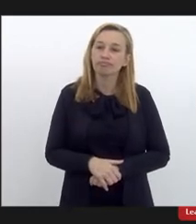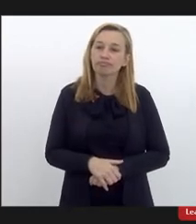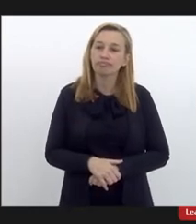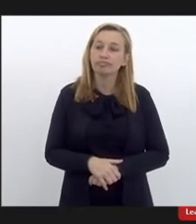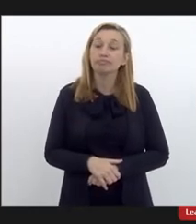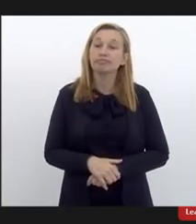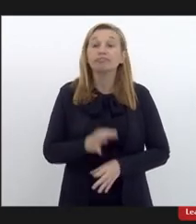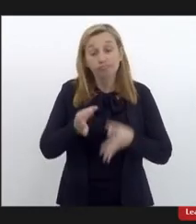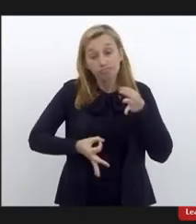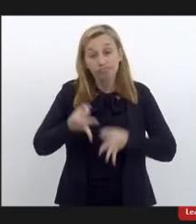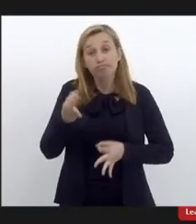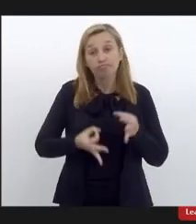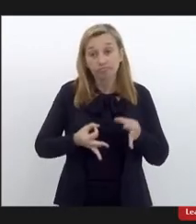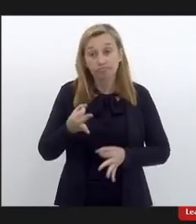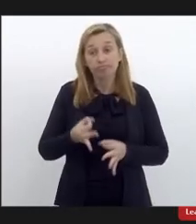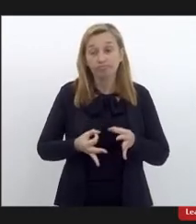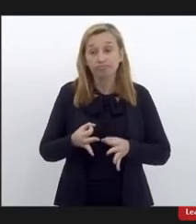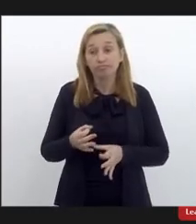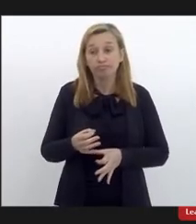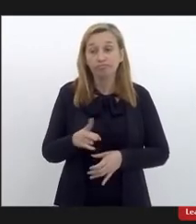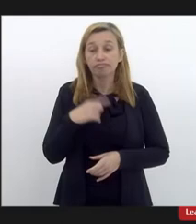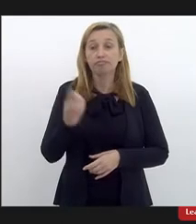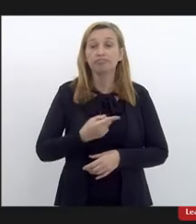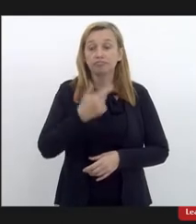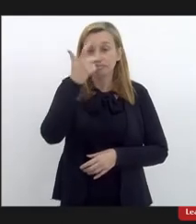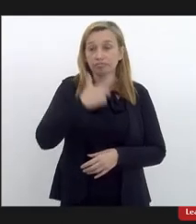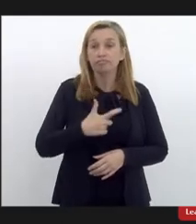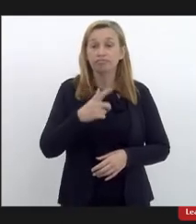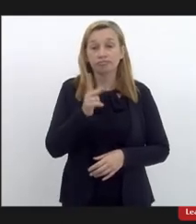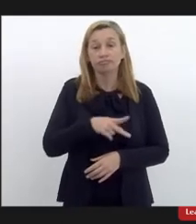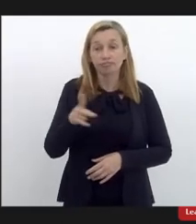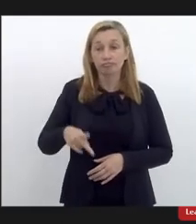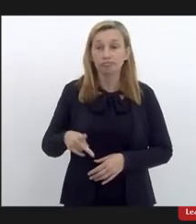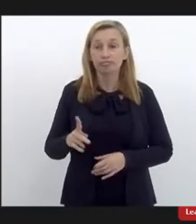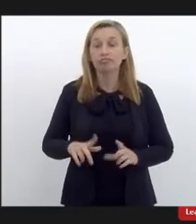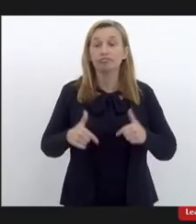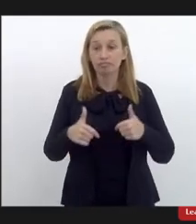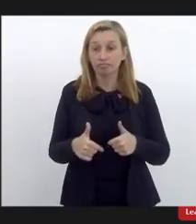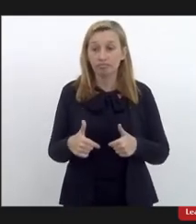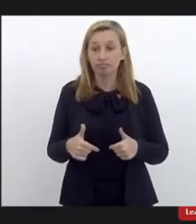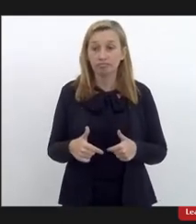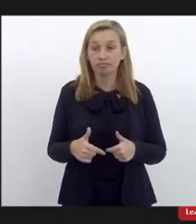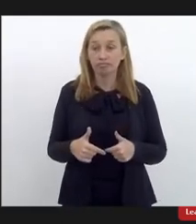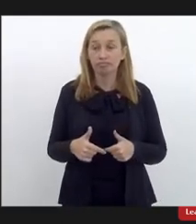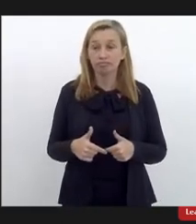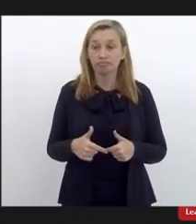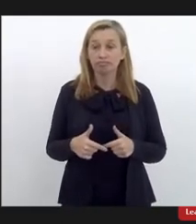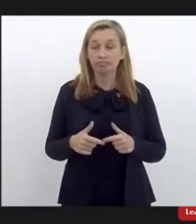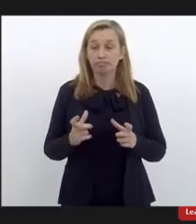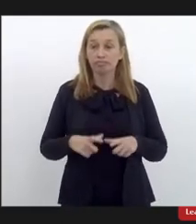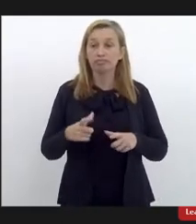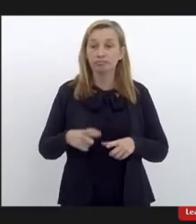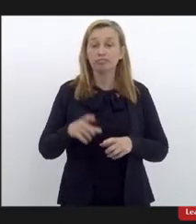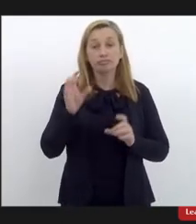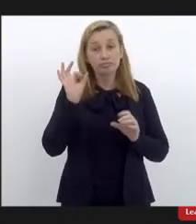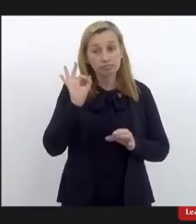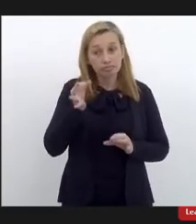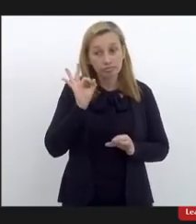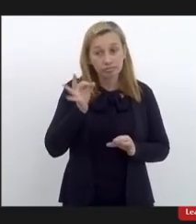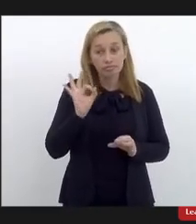pela justiça feita que nós somos professores, atuamos numa ação que é essencialmente